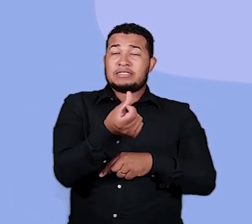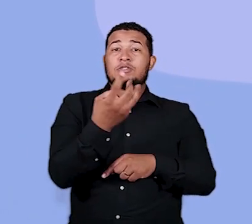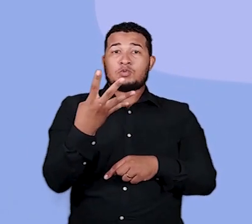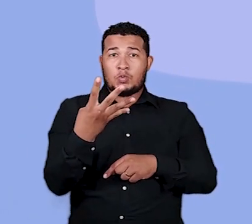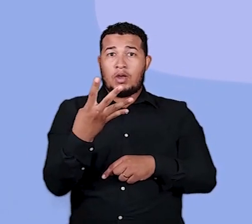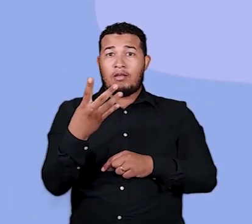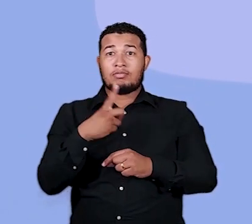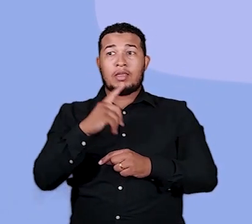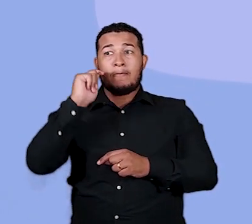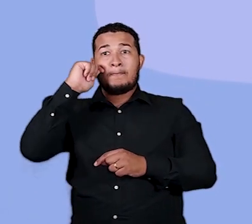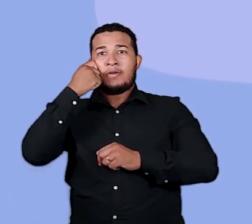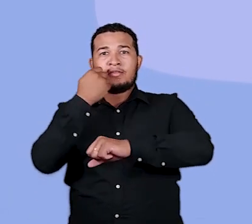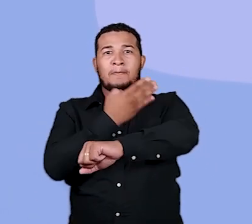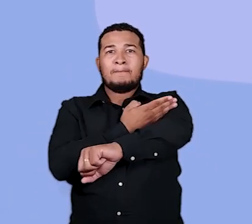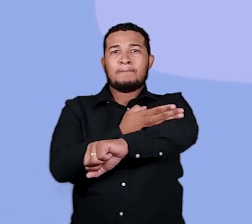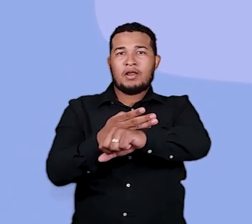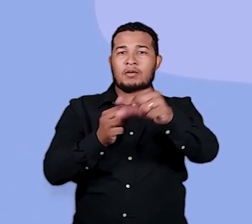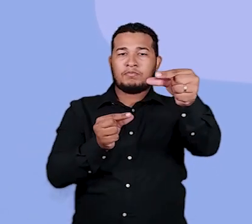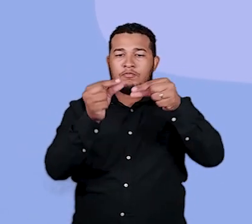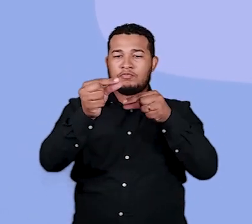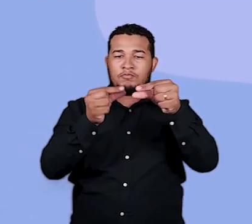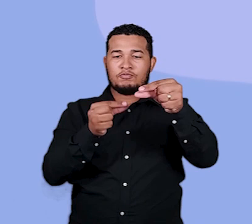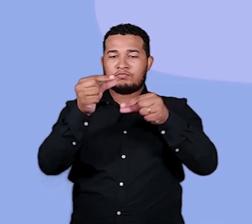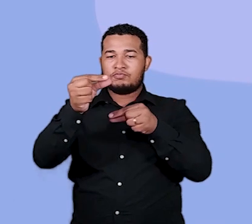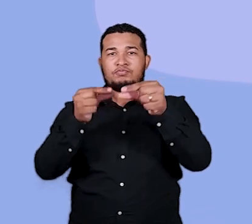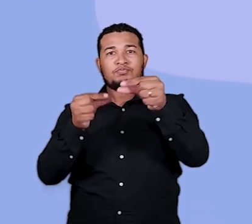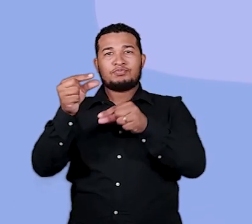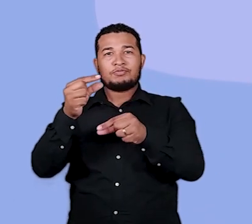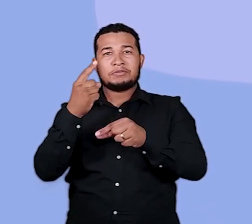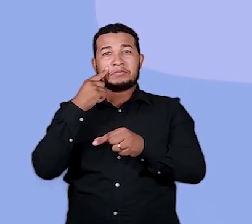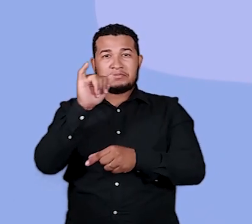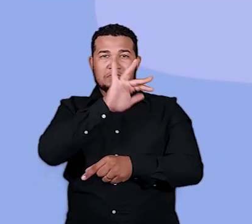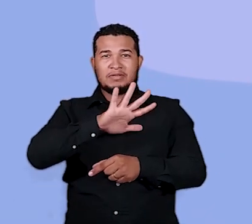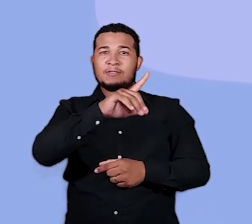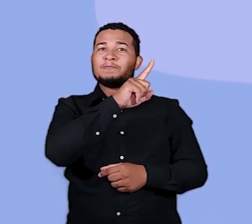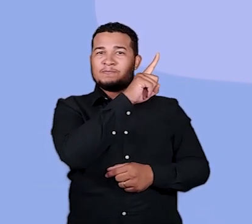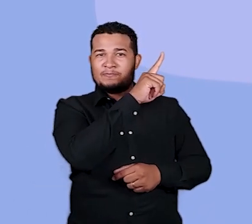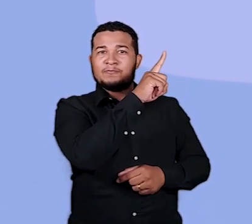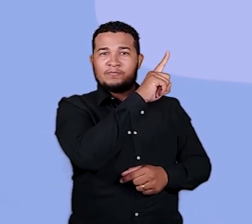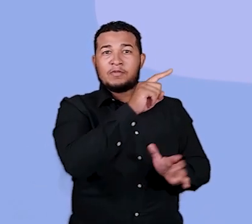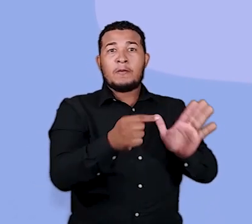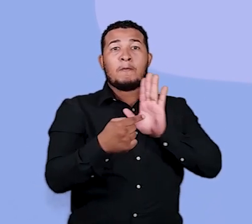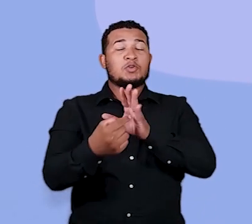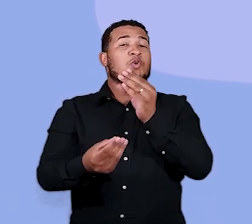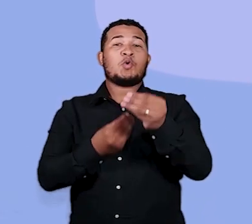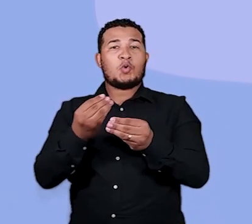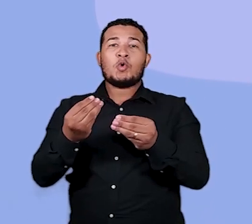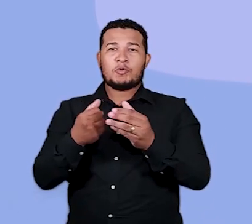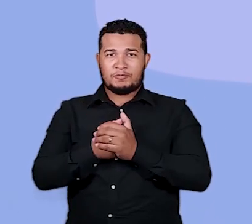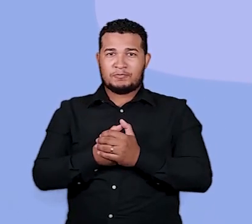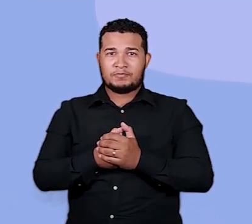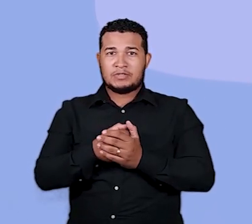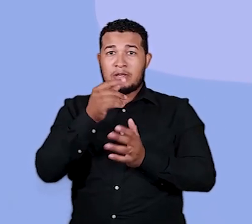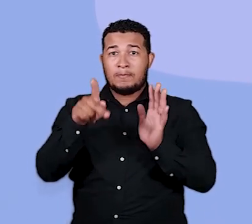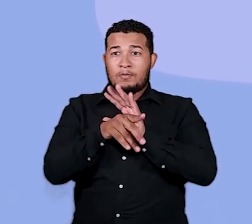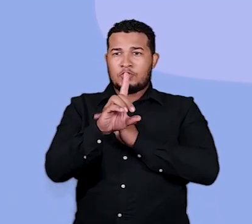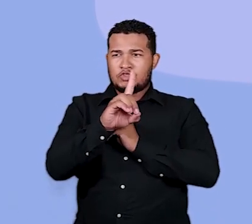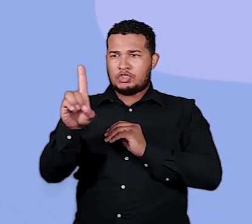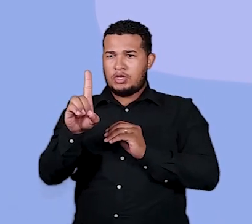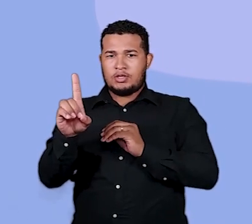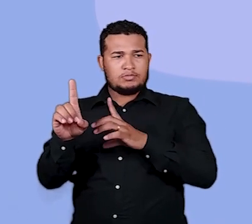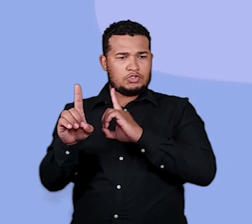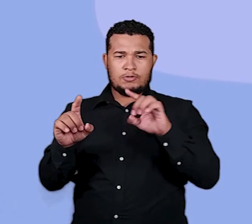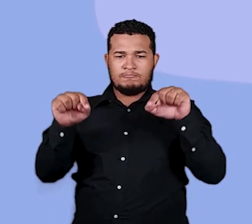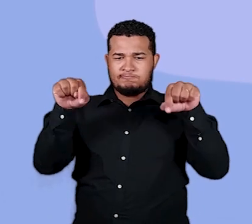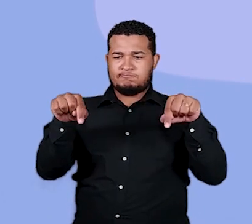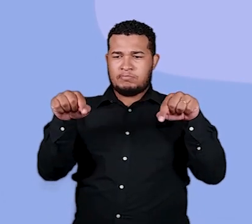casas, alternando casas pretas com casas brancas. O diagrama acima mostra o posicionamento do tabuleiro. A casa da